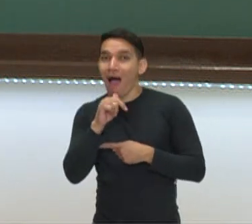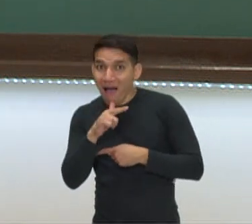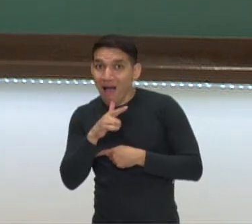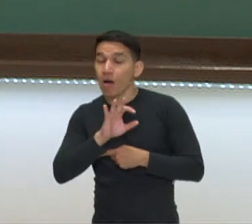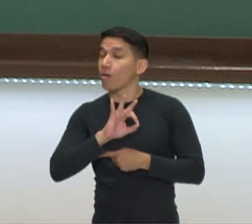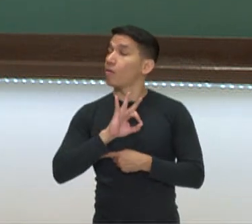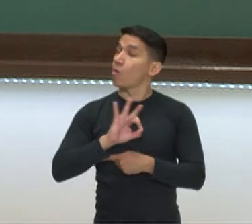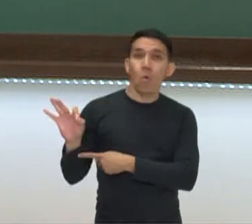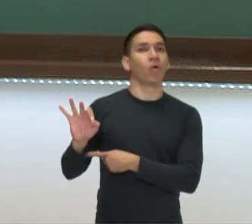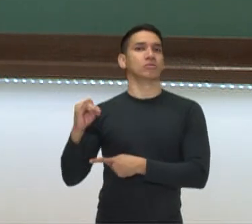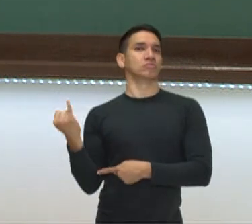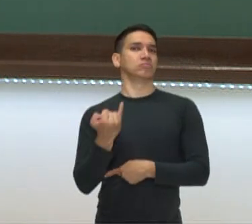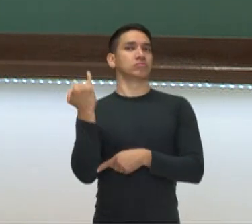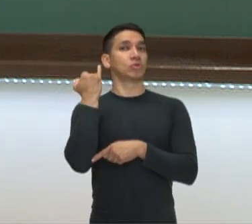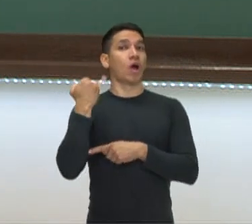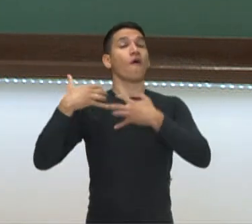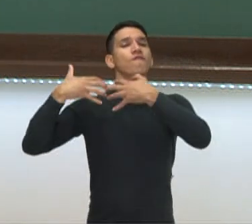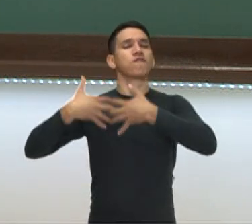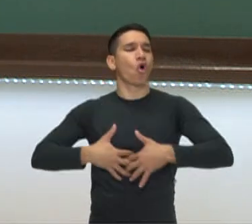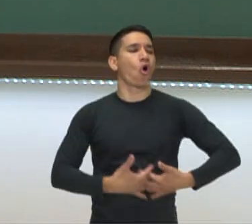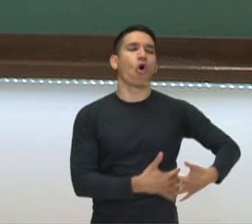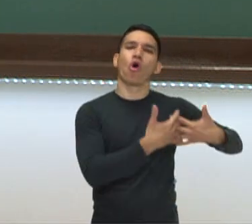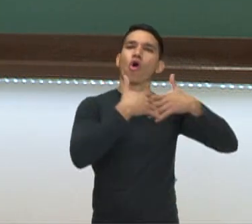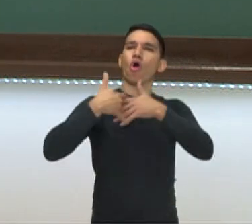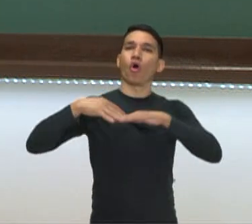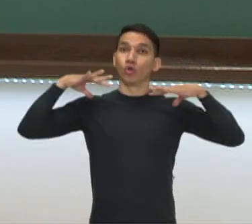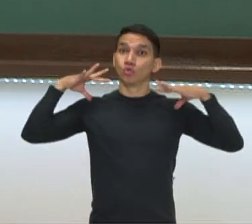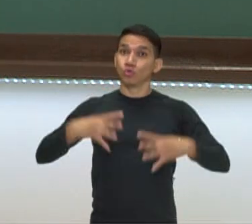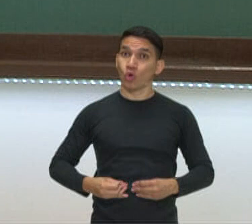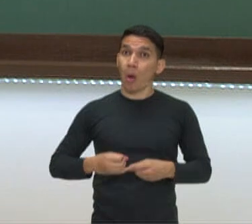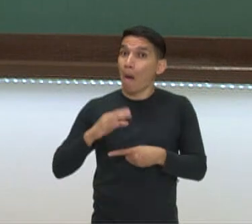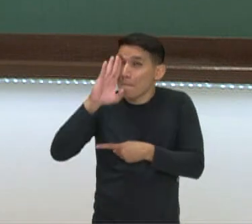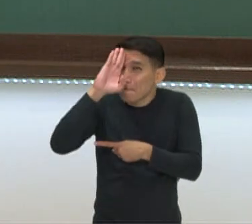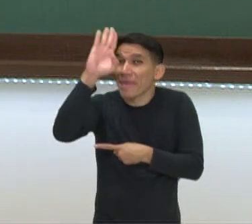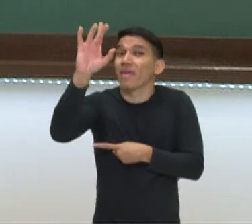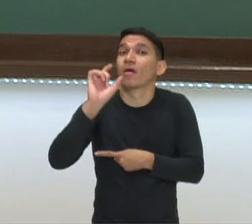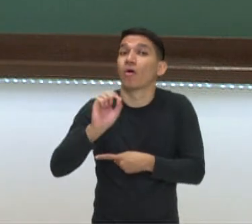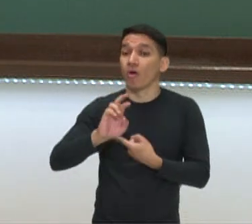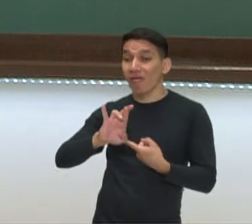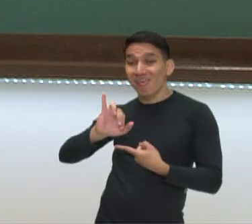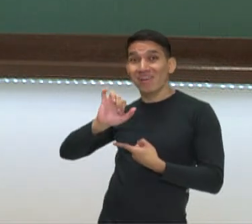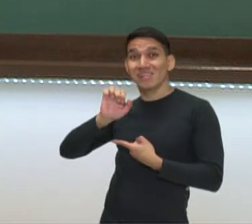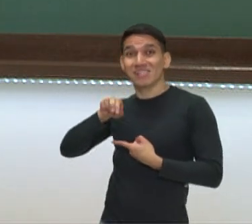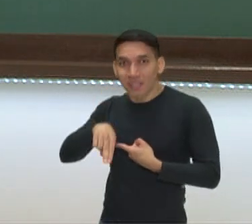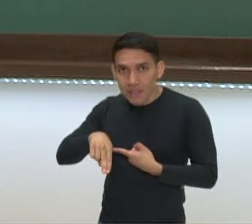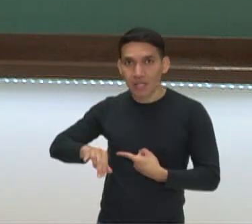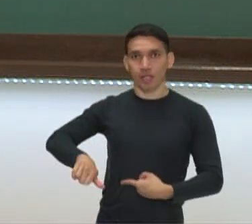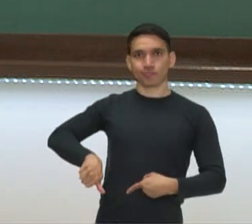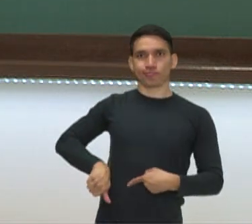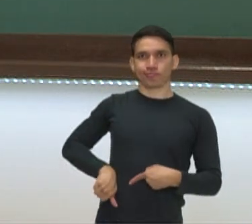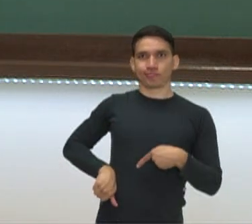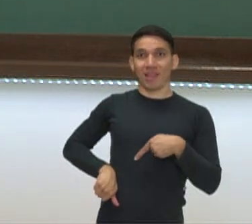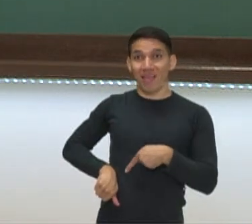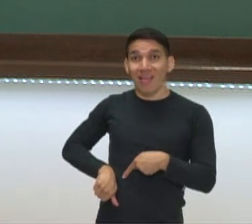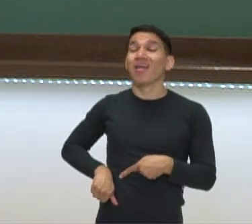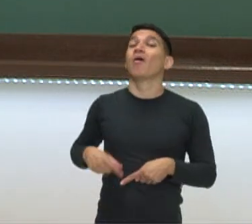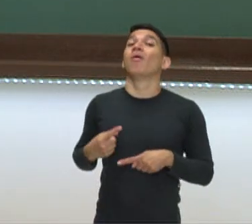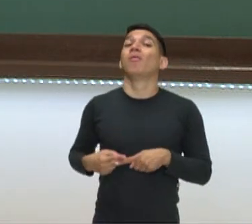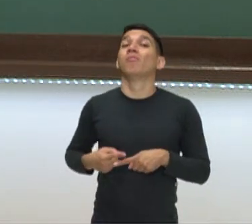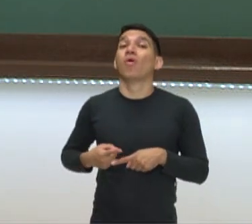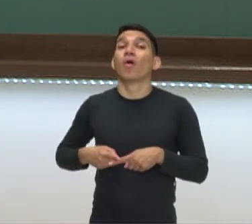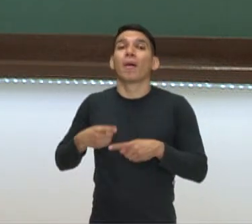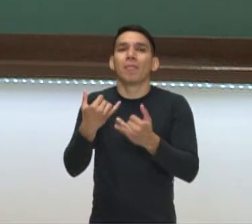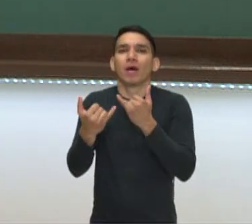do corpo todo, principalmente dos rins, que fazem o trabalho tão importante de filtrar o